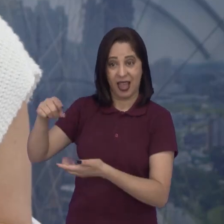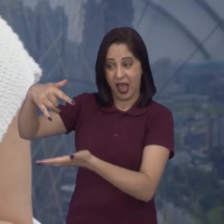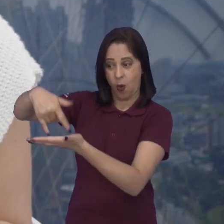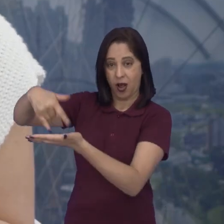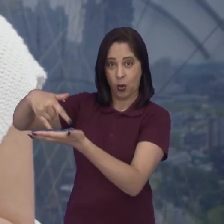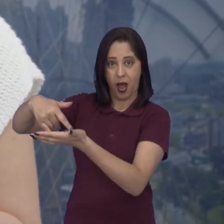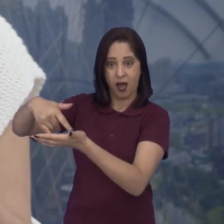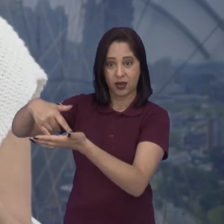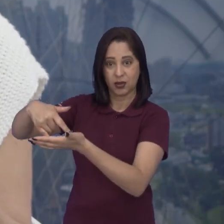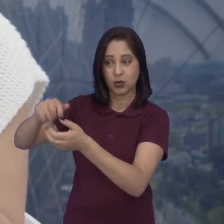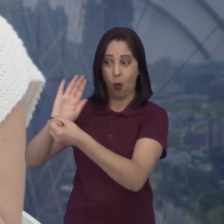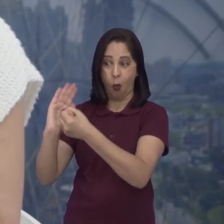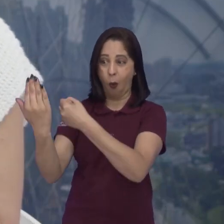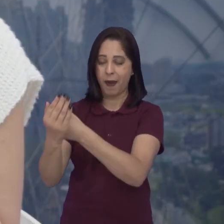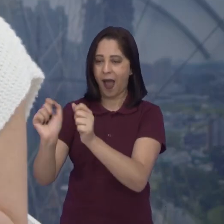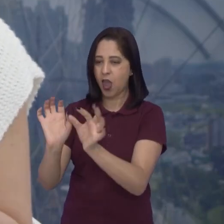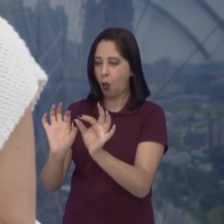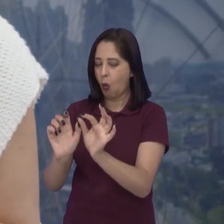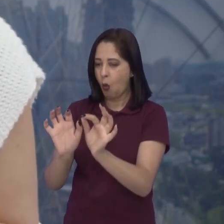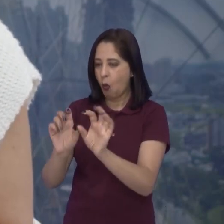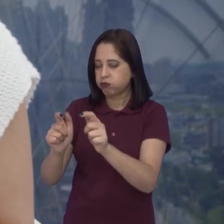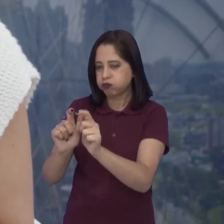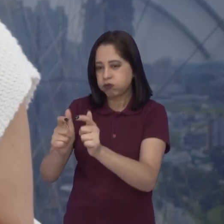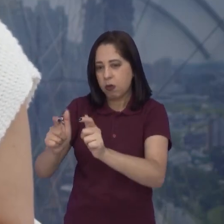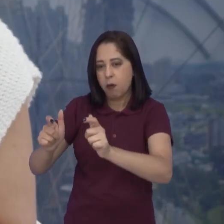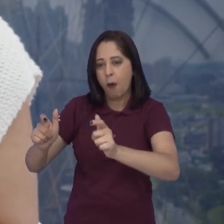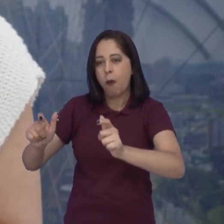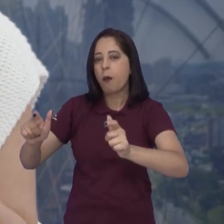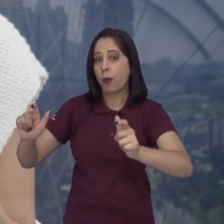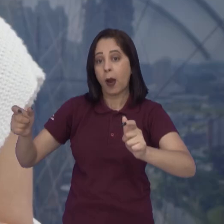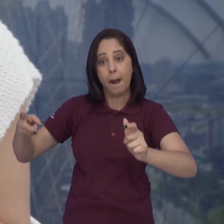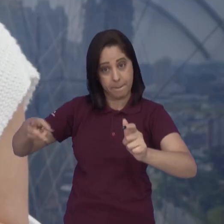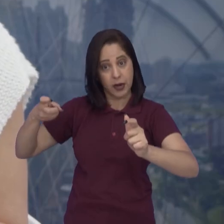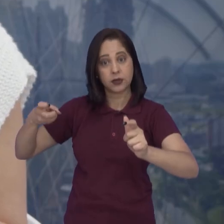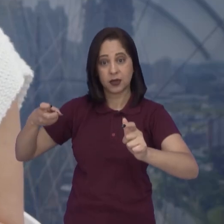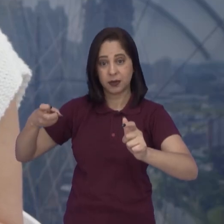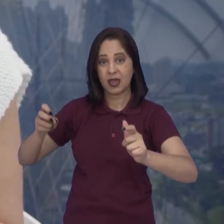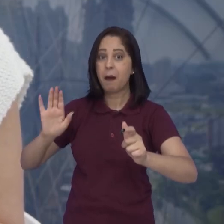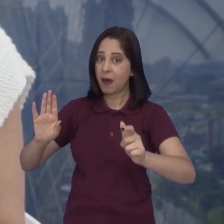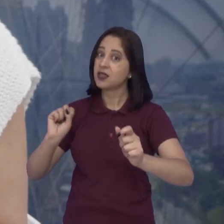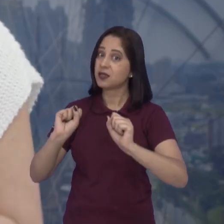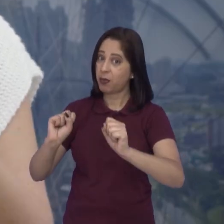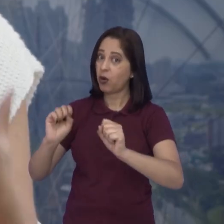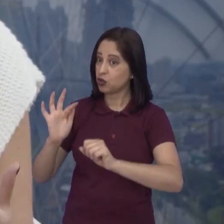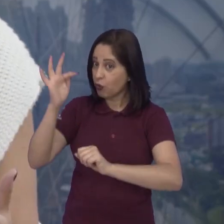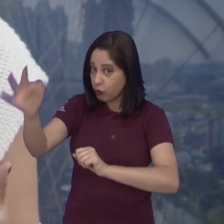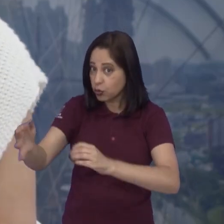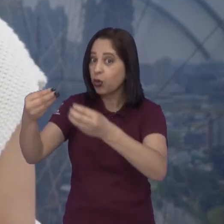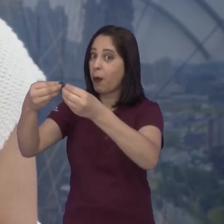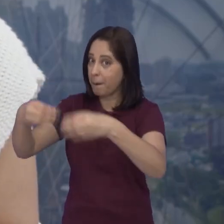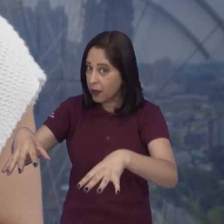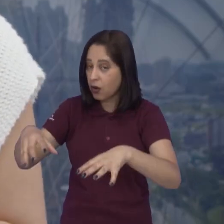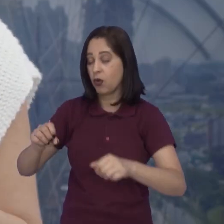crescendo muito, que ele está se expandindo numa densidade muito grande. E isso pode ser prejudicial também no futuro